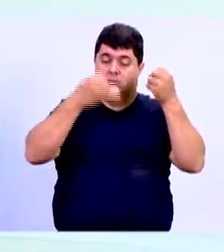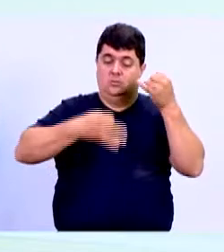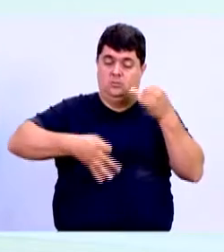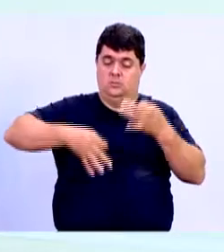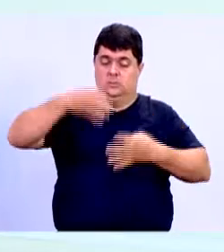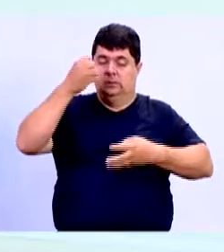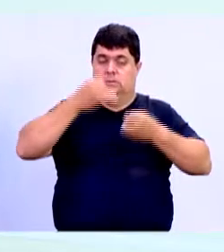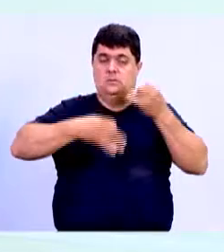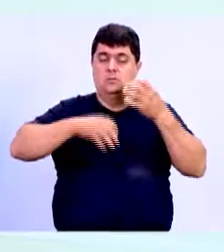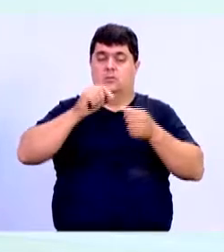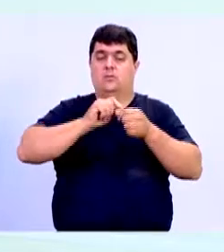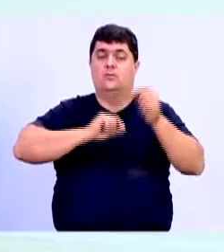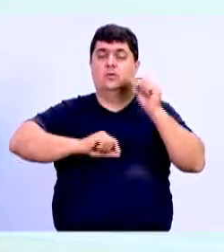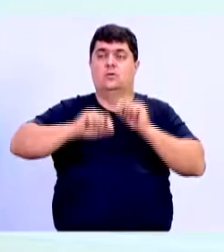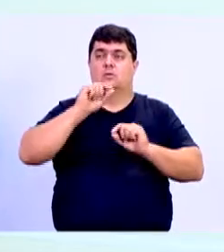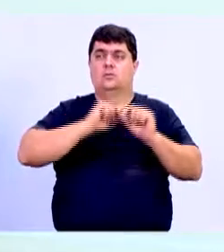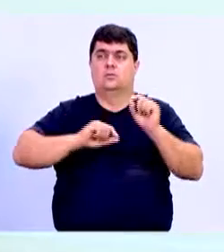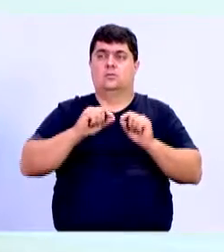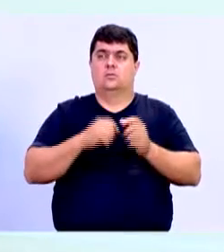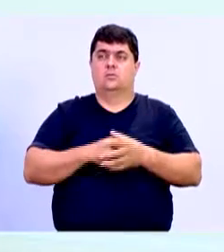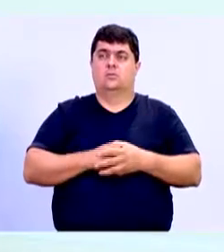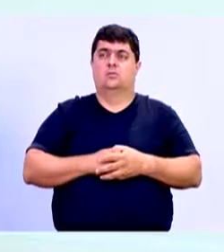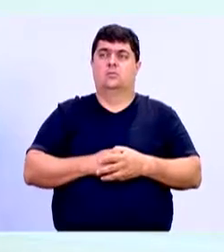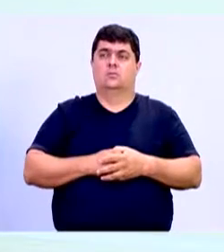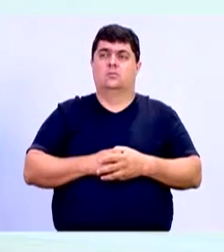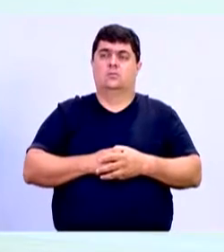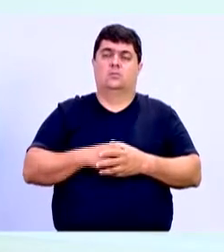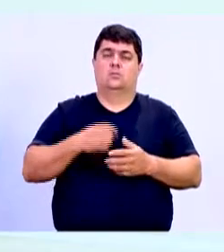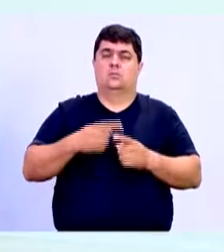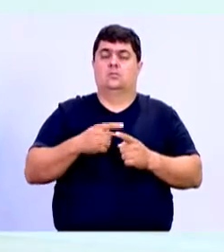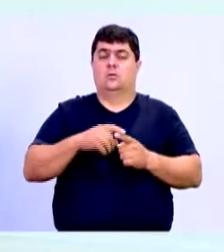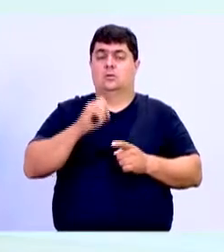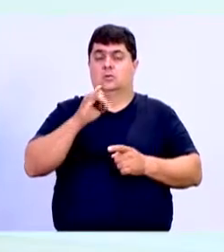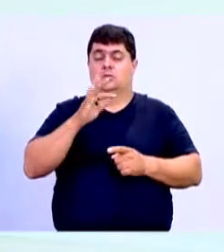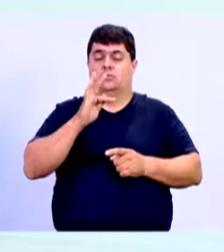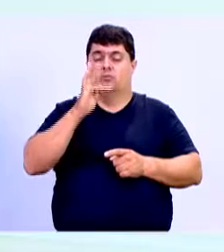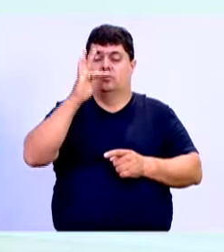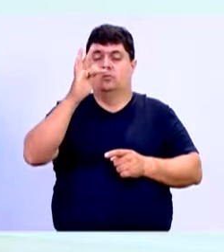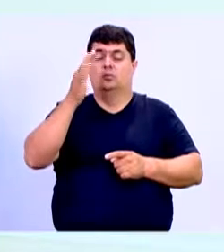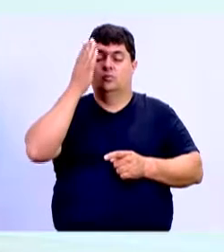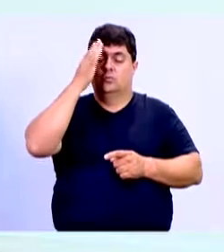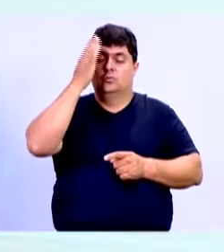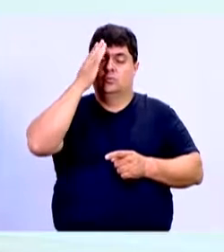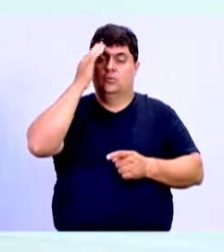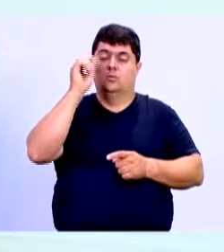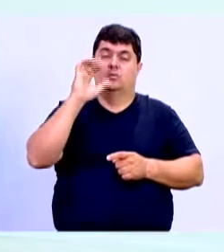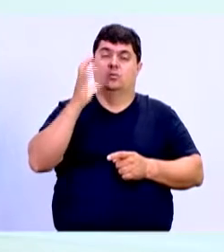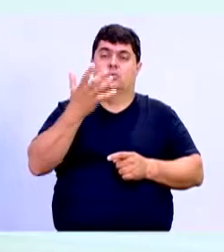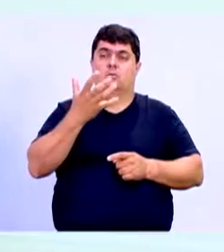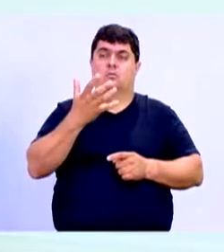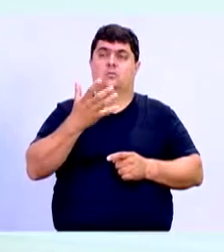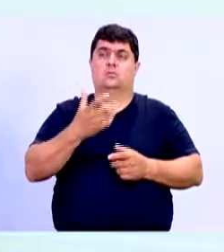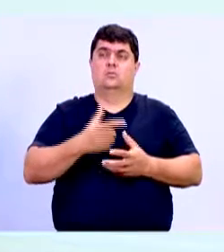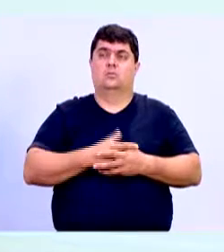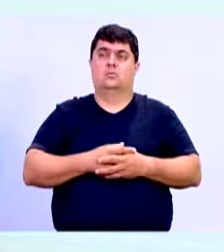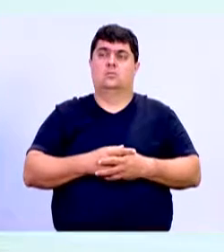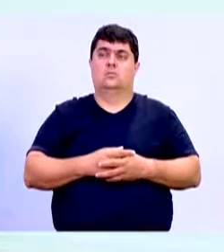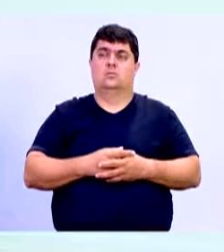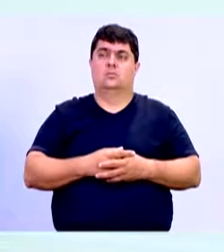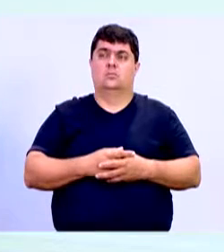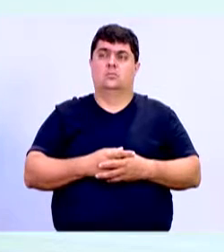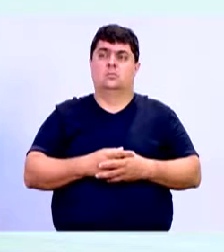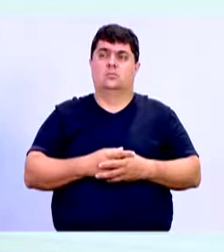escrever detalhadamente qual foi o serviço que foi feito, para que porventura no futuro ocorra